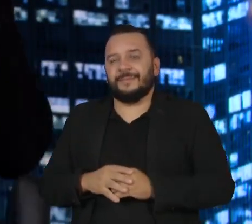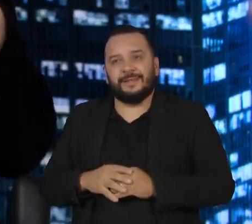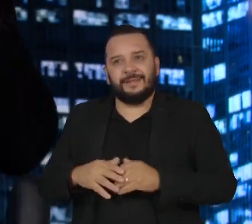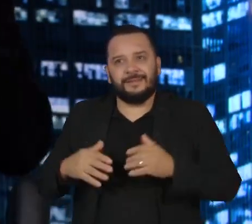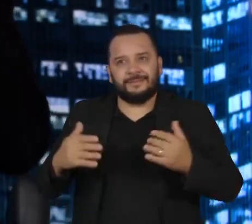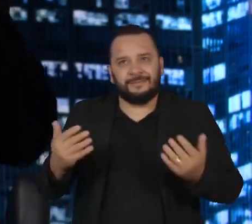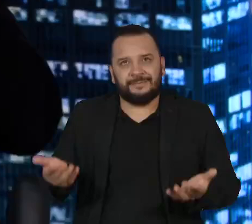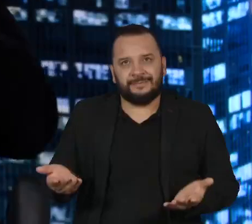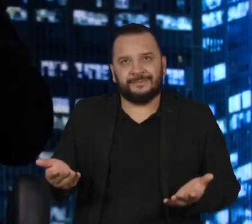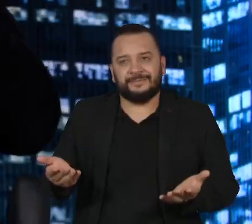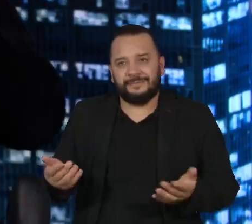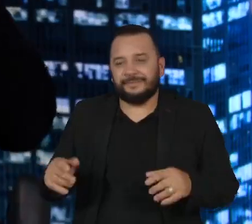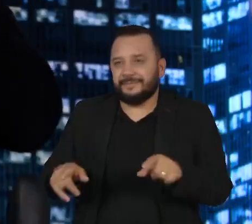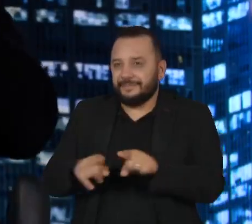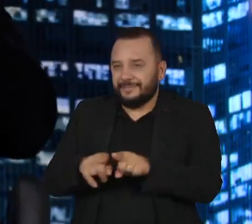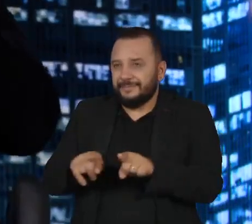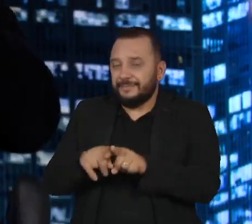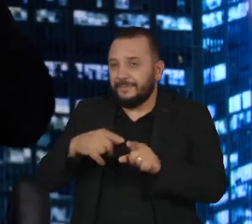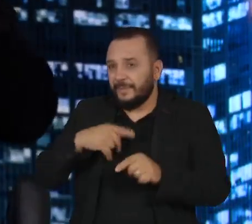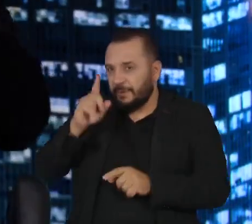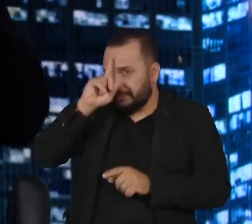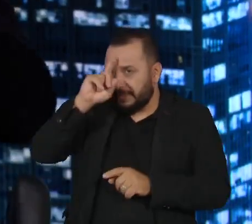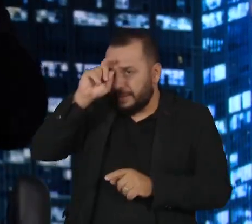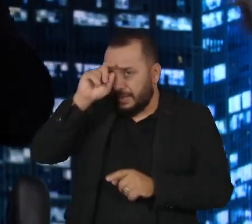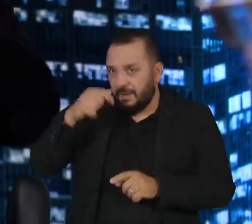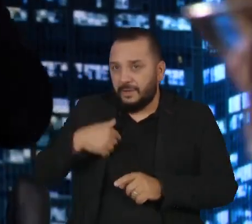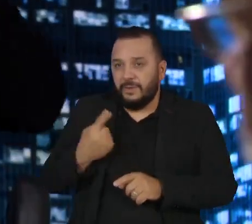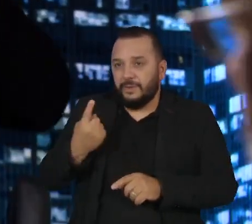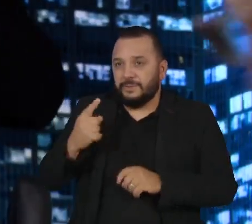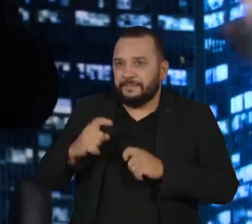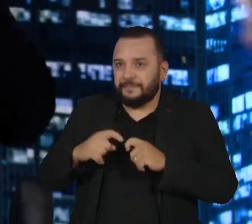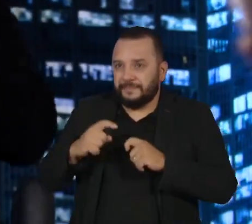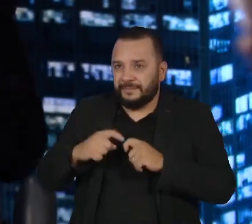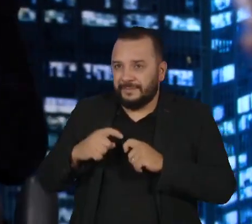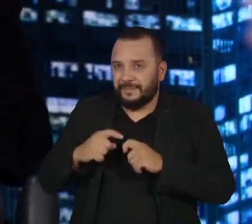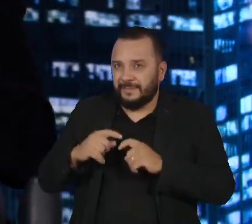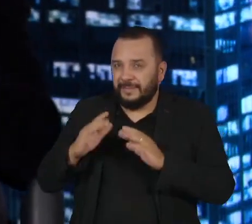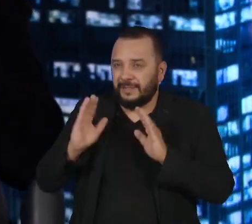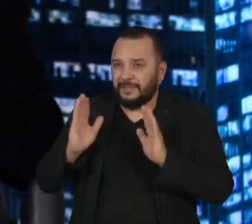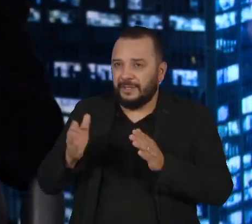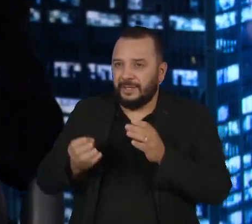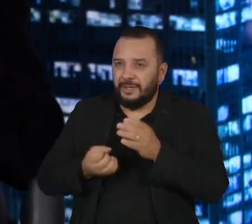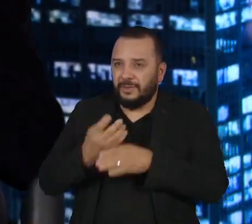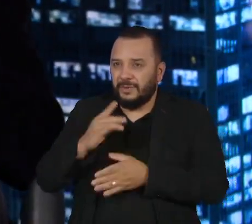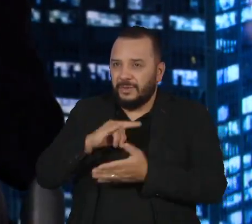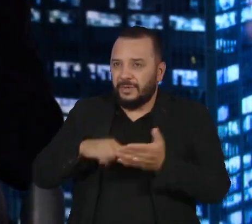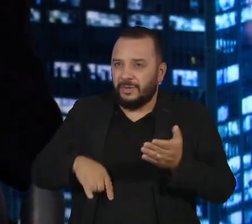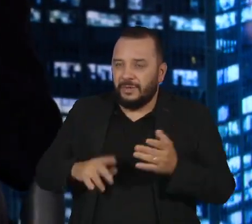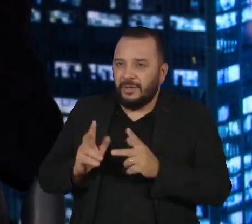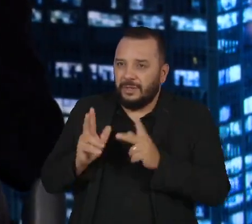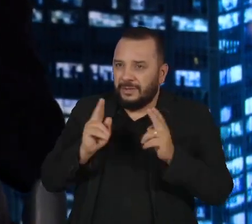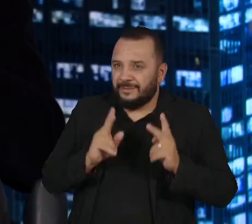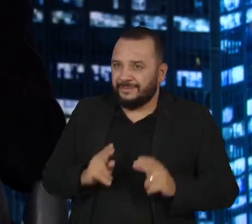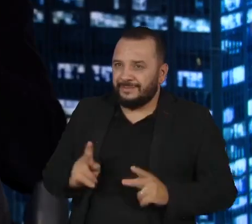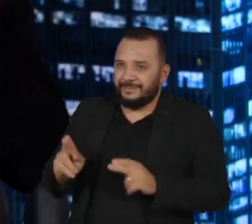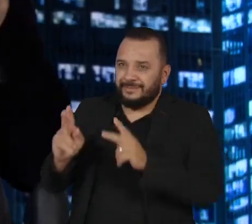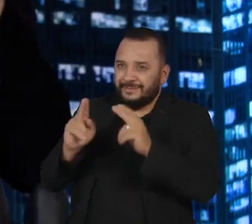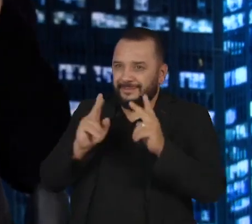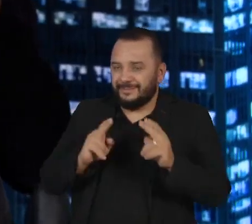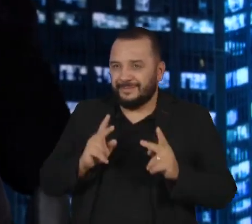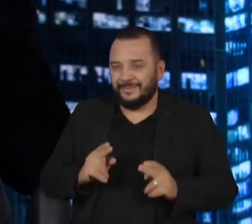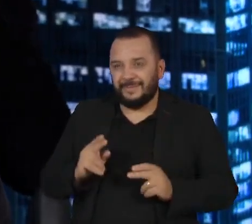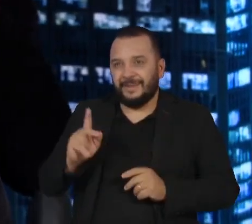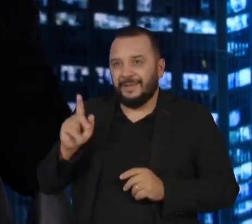Enfim, ou então a clínica, parece que um dos médicos também que fez o documento tinha